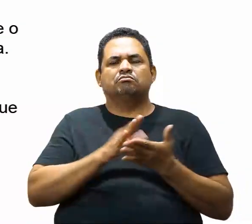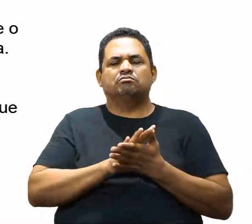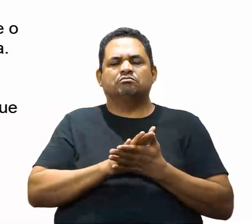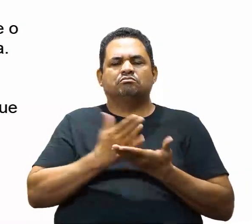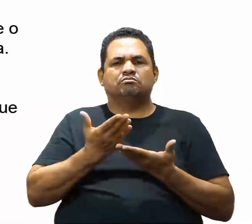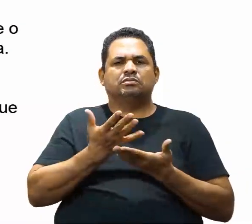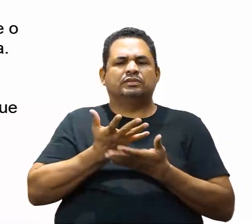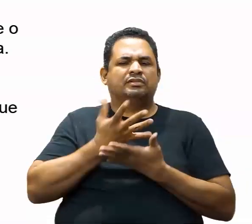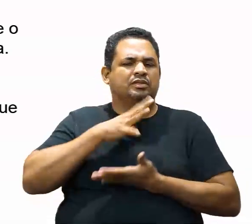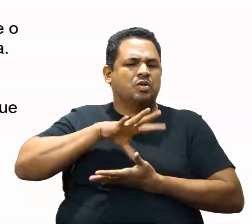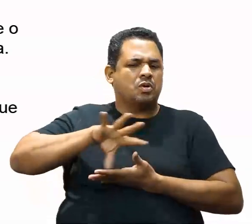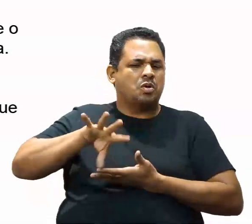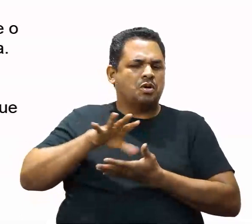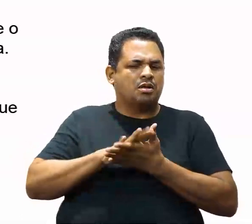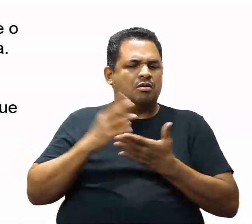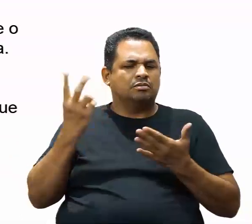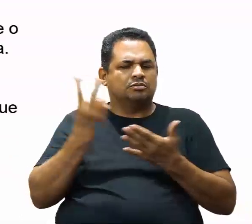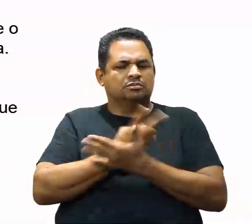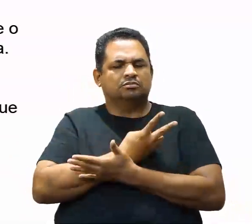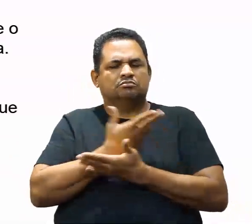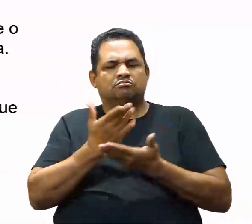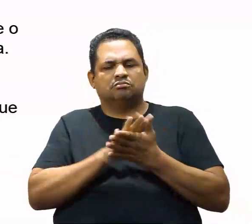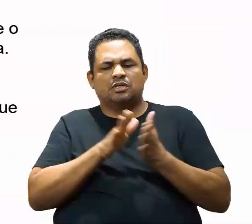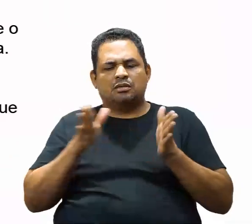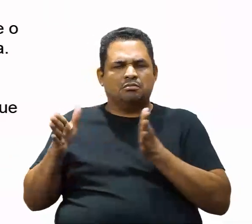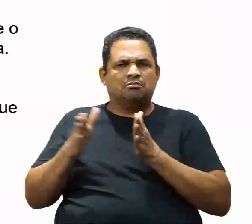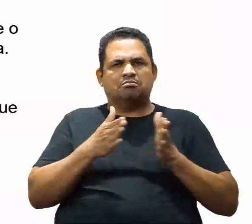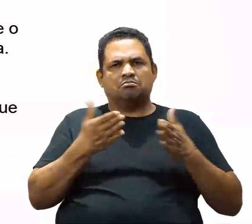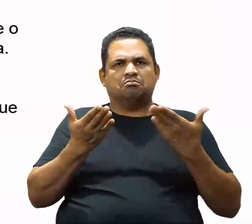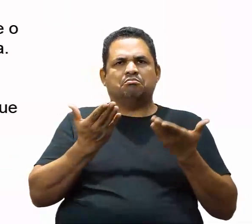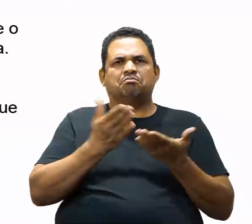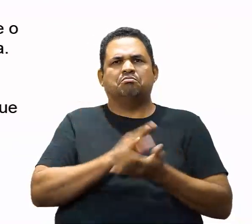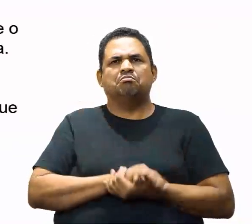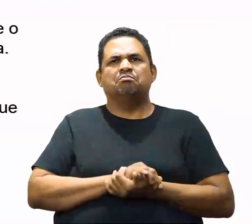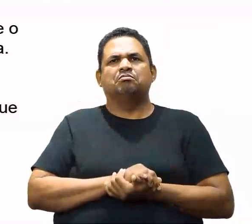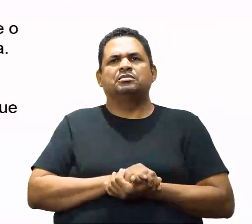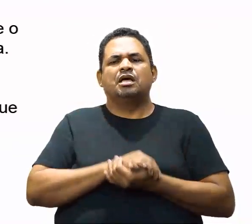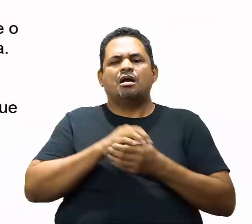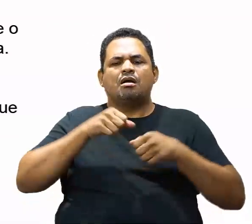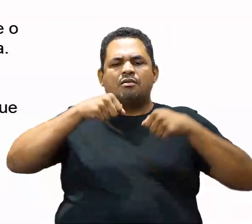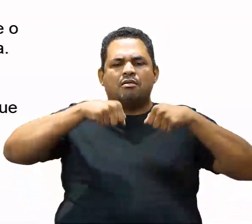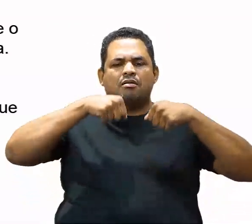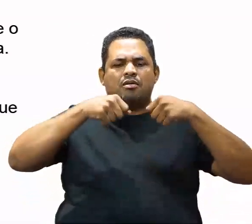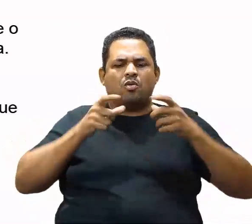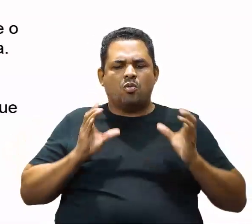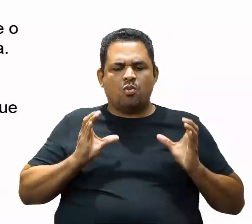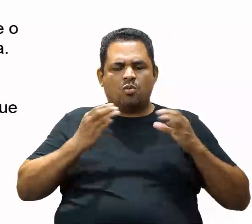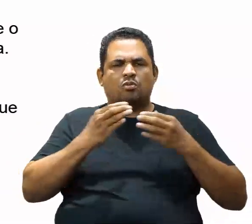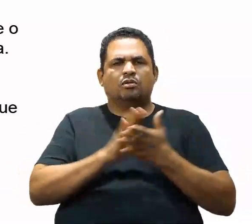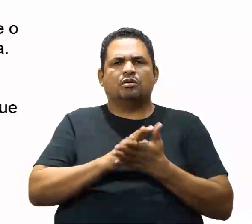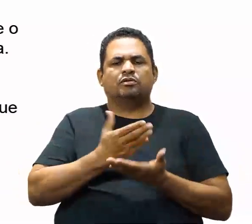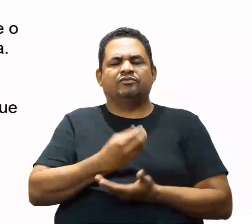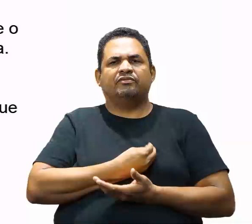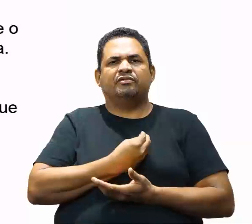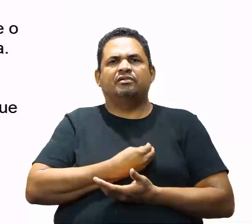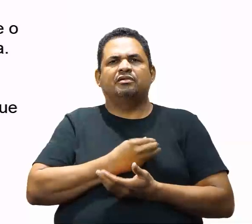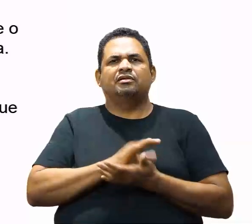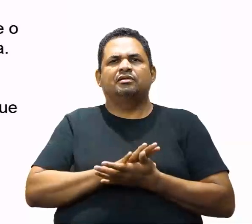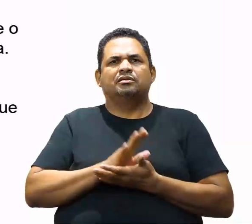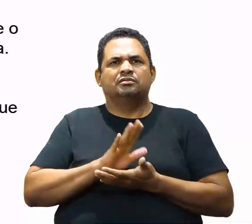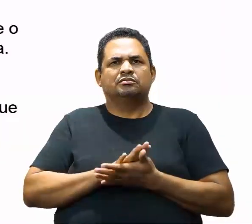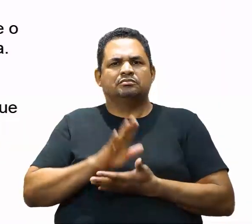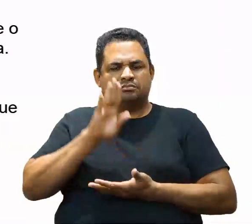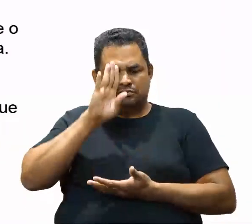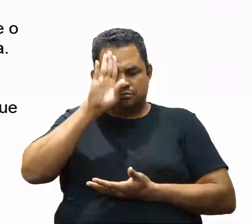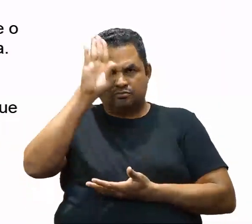que aconteciam naquela época da cavalaria, na época que ele viveu. O protagonista, como a Ayla